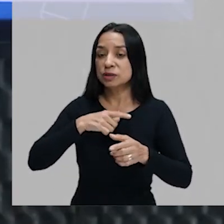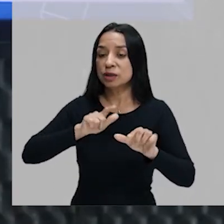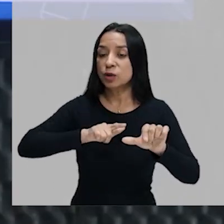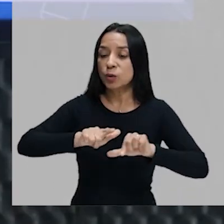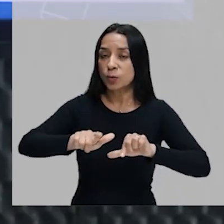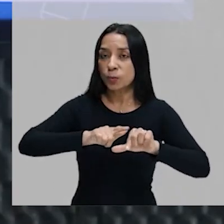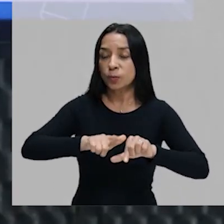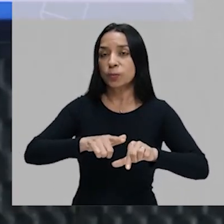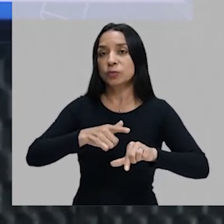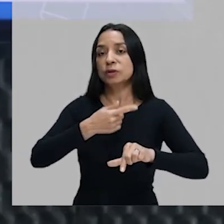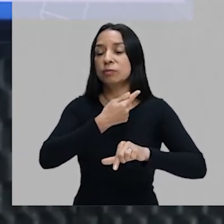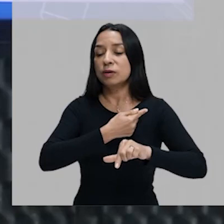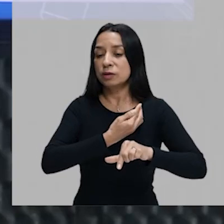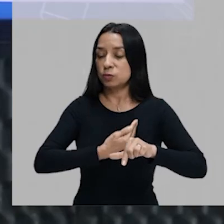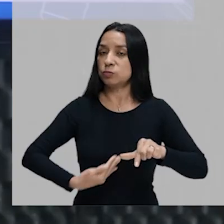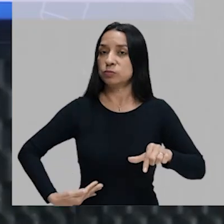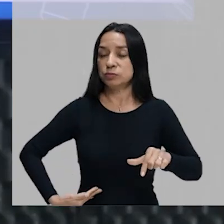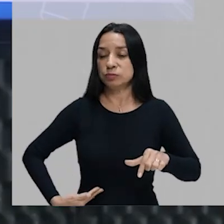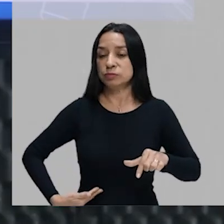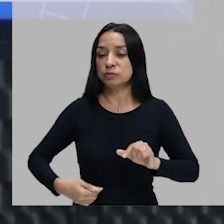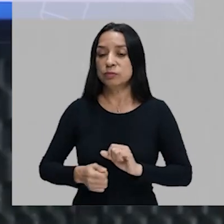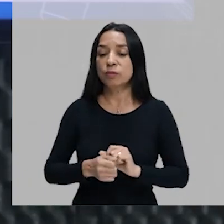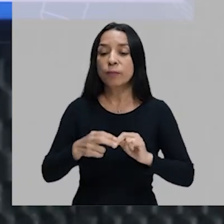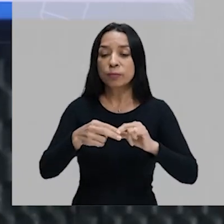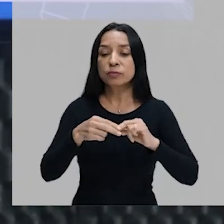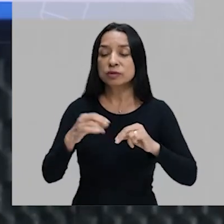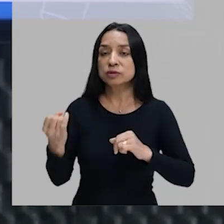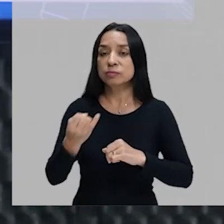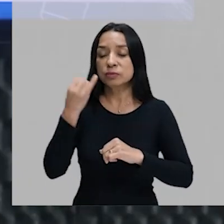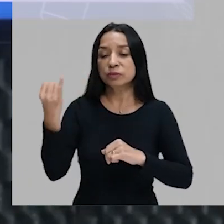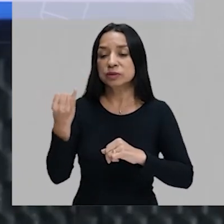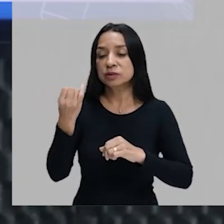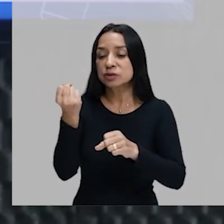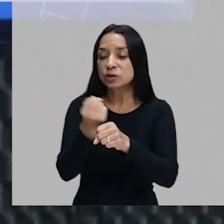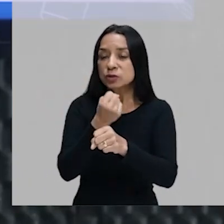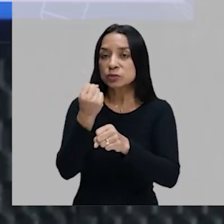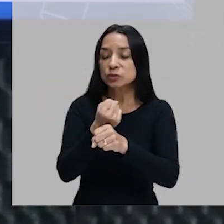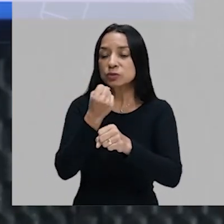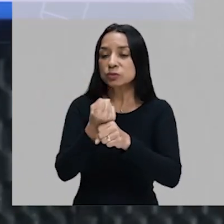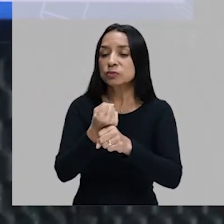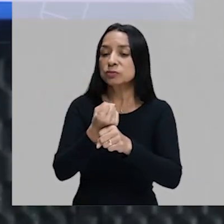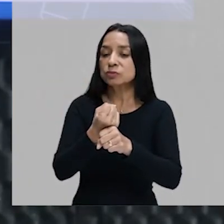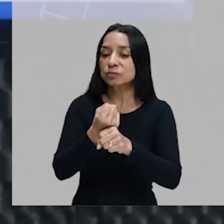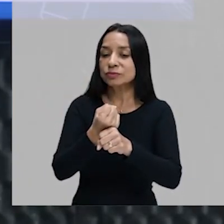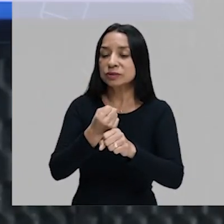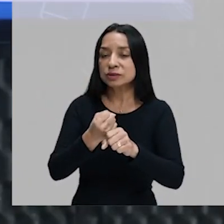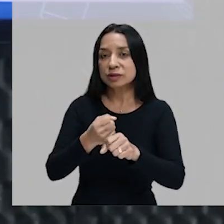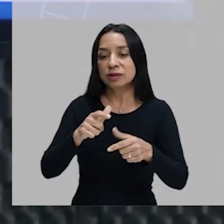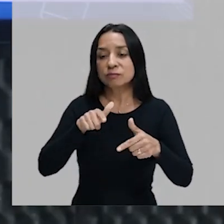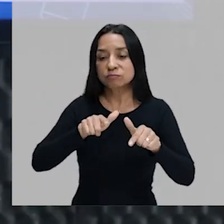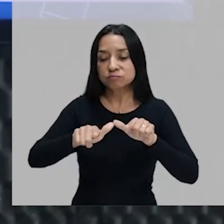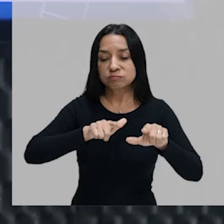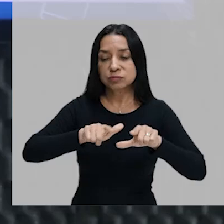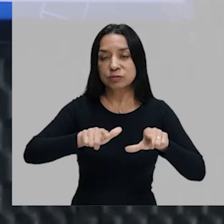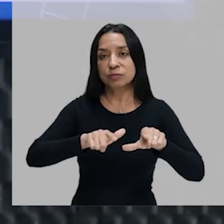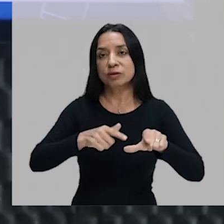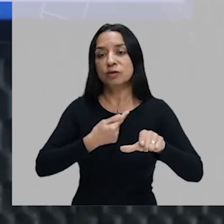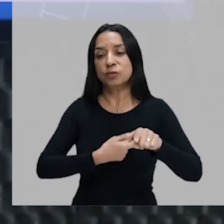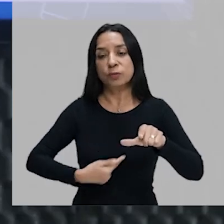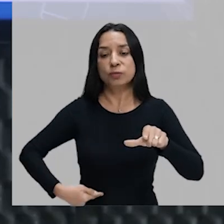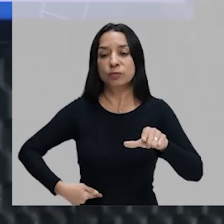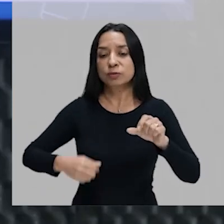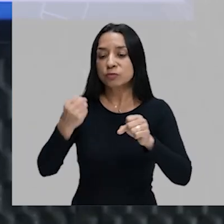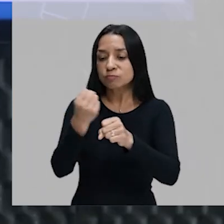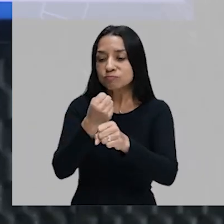necessidade de construir as obras públicas, principalmente por conta das cheias na parte mais alta do Nilo, ou mesmo